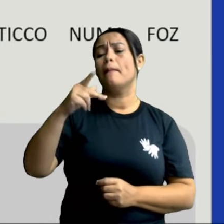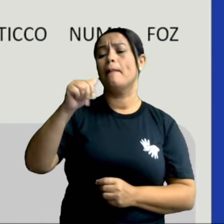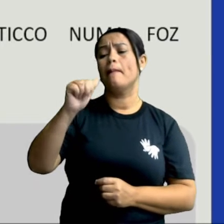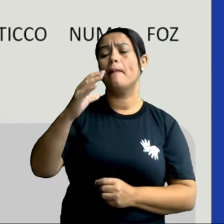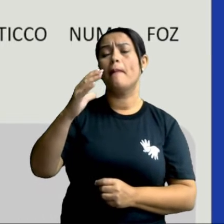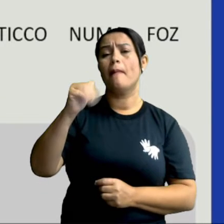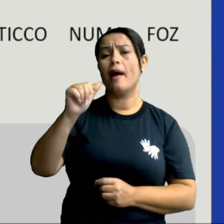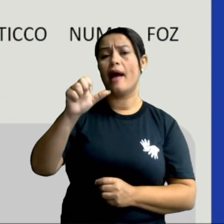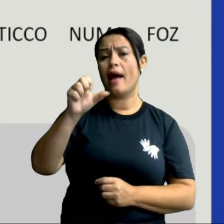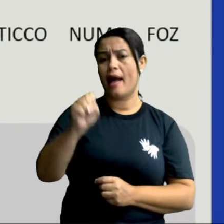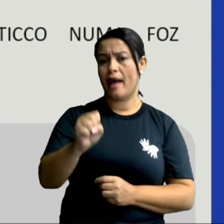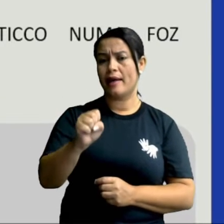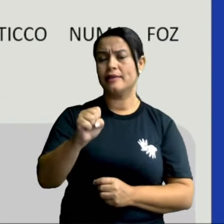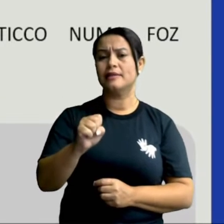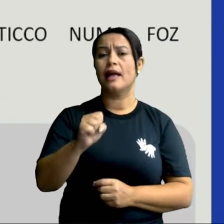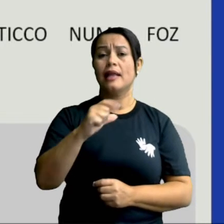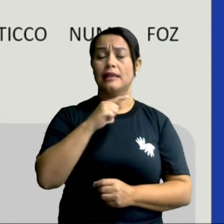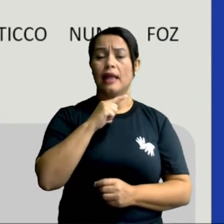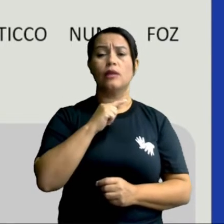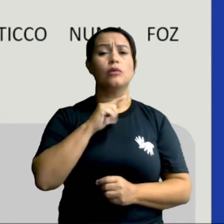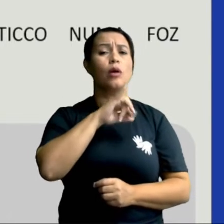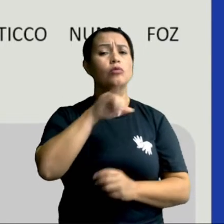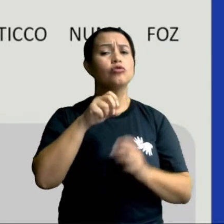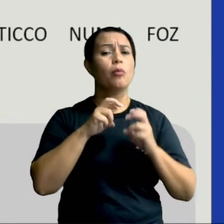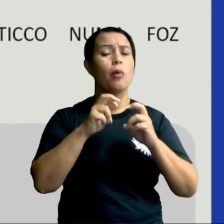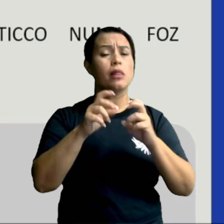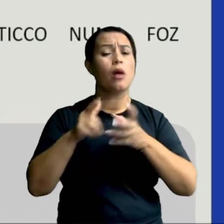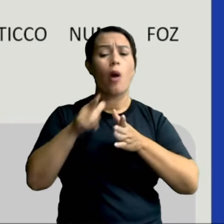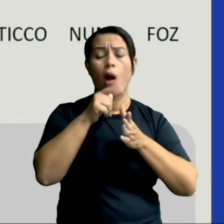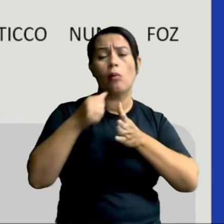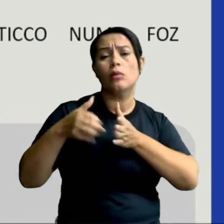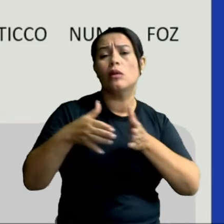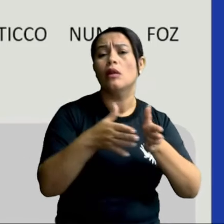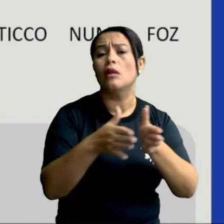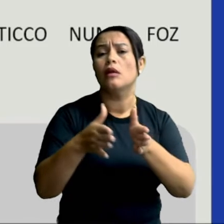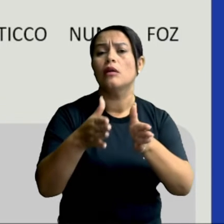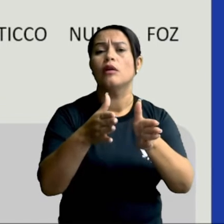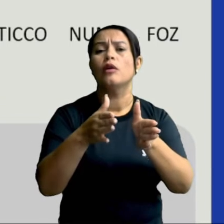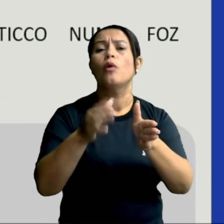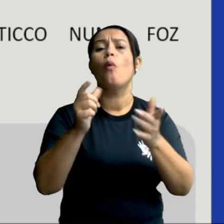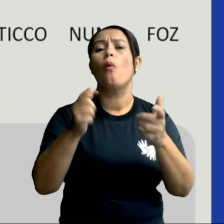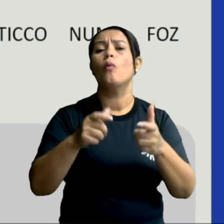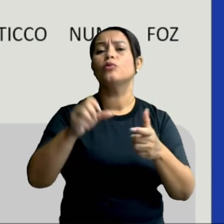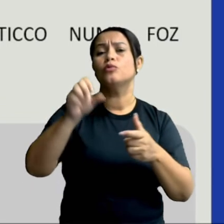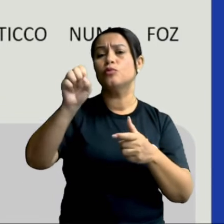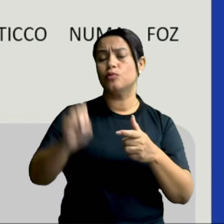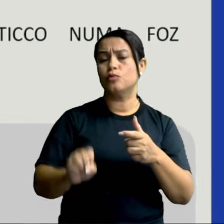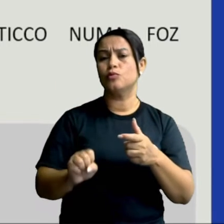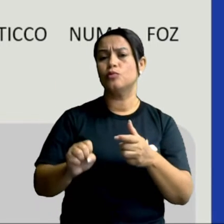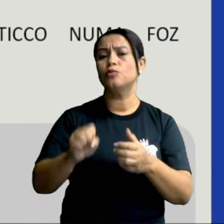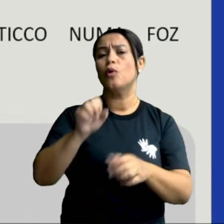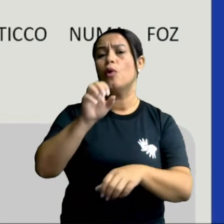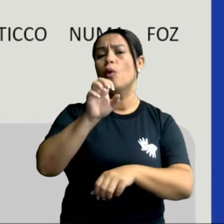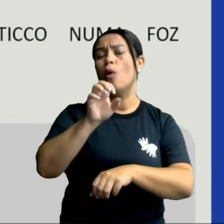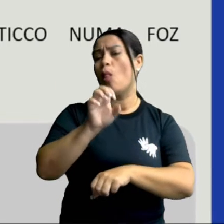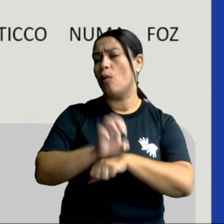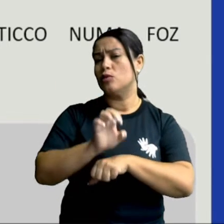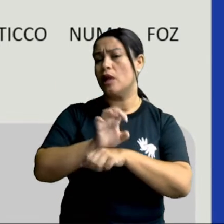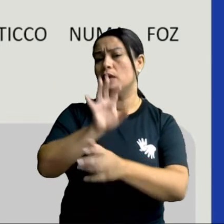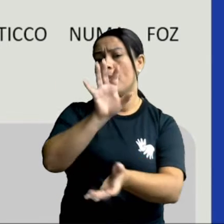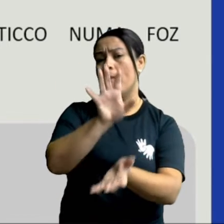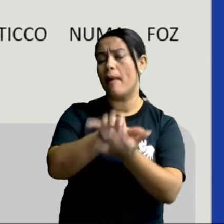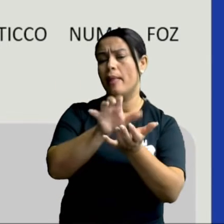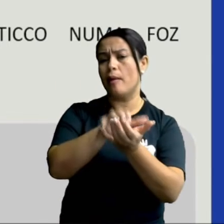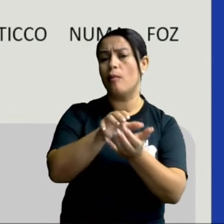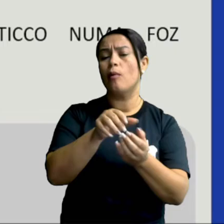bacia hidrográfica do rio Jaboatão se localiza na Mata Sul do estado de Pernambuco e vai se alargando quando se aproxima